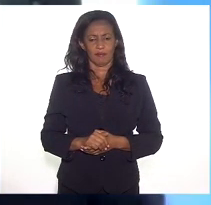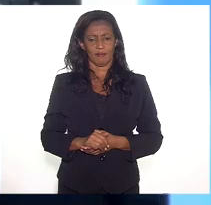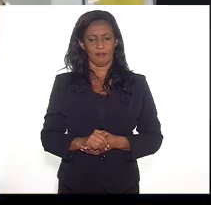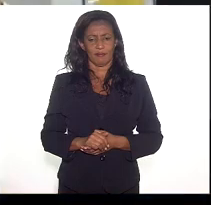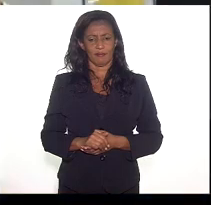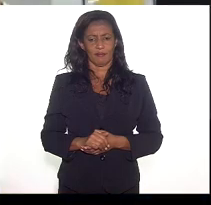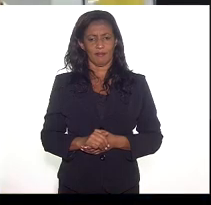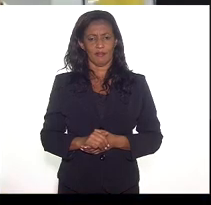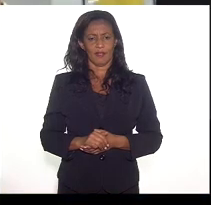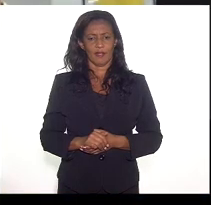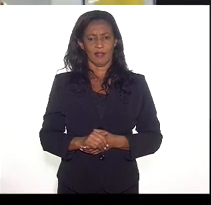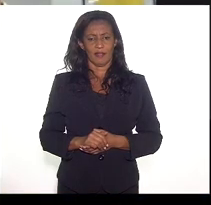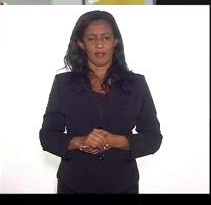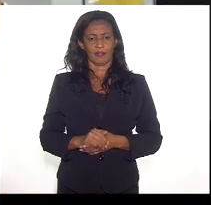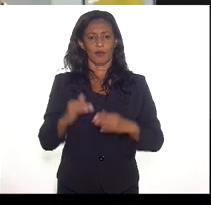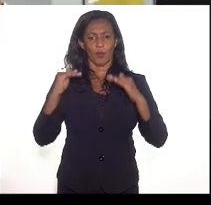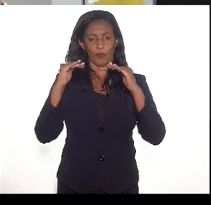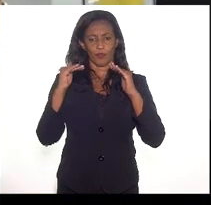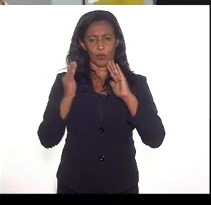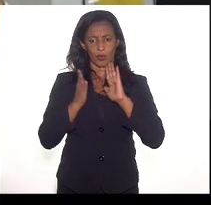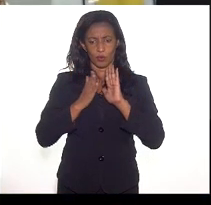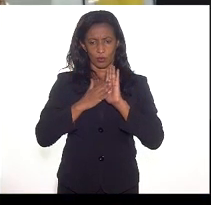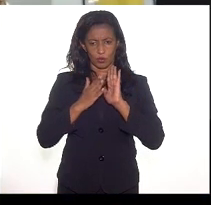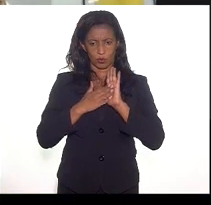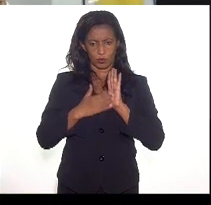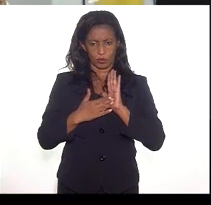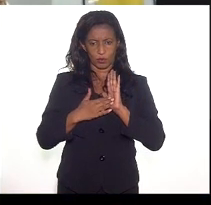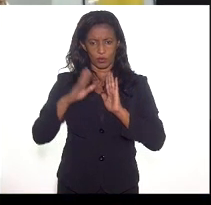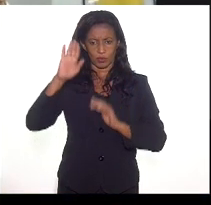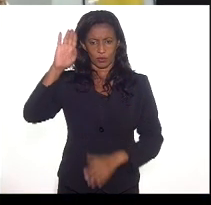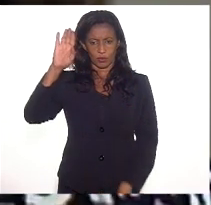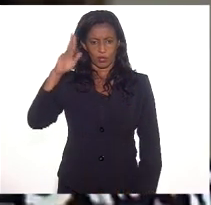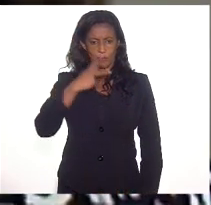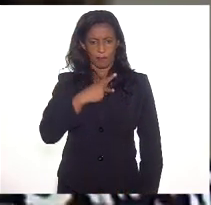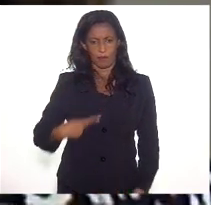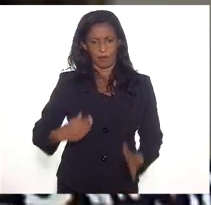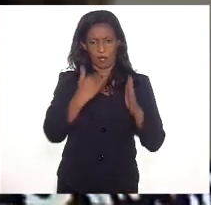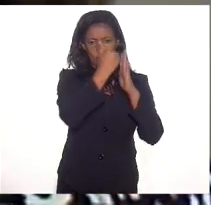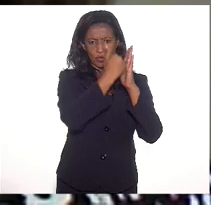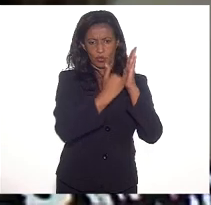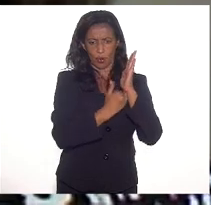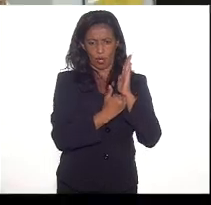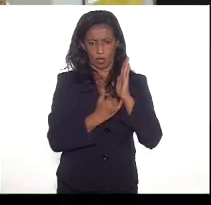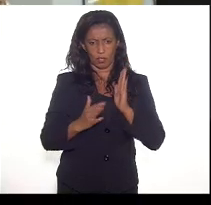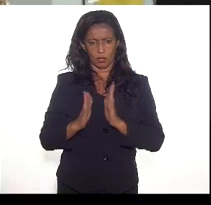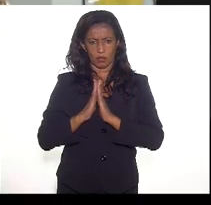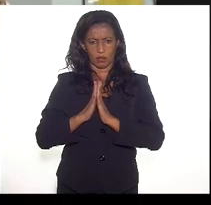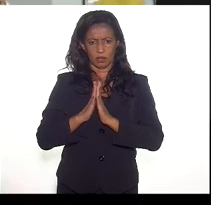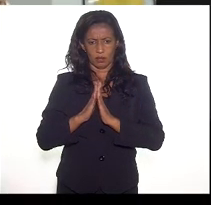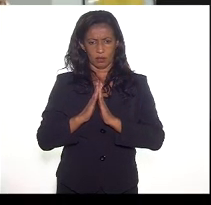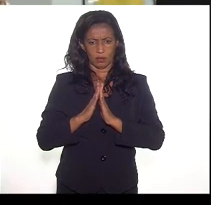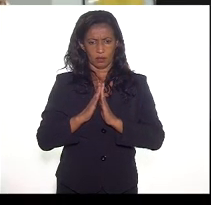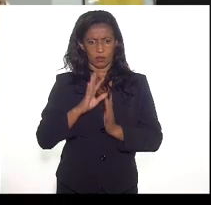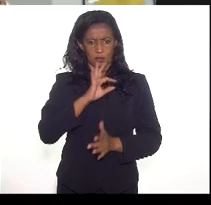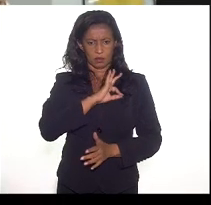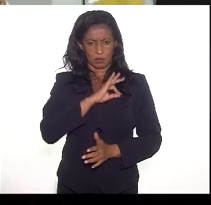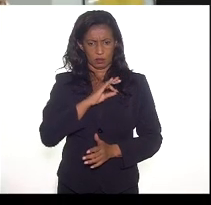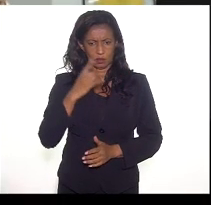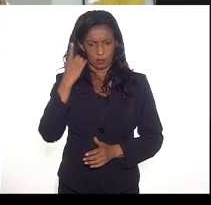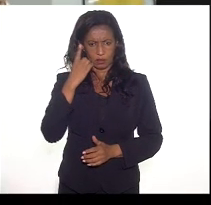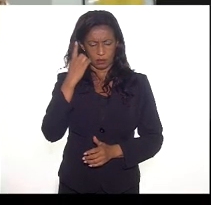Com parecer emitido. Obrigado, deputado. Com os pareceres emitidos... Presidente, questão de ordem, por favor. Deputada Marta Rocha.